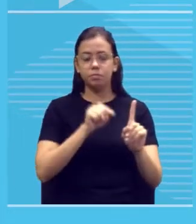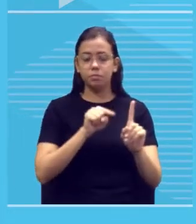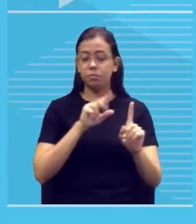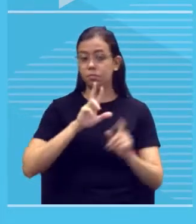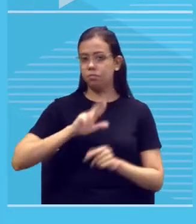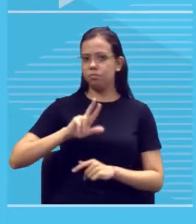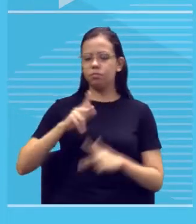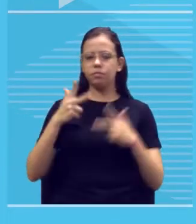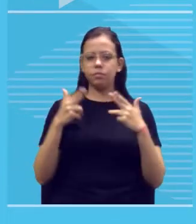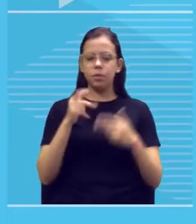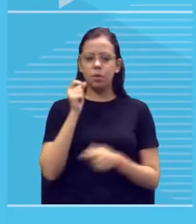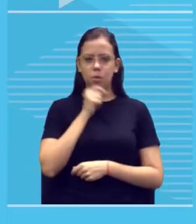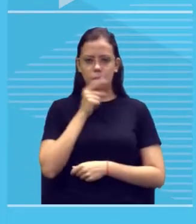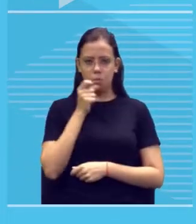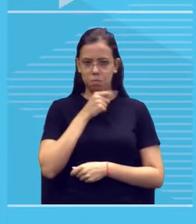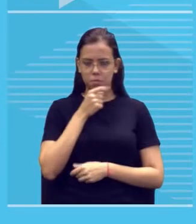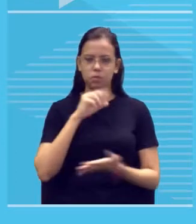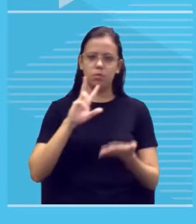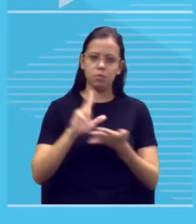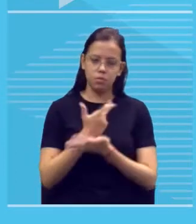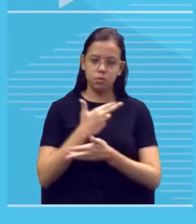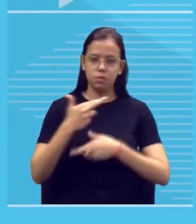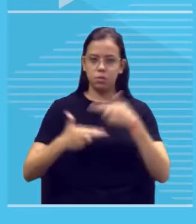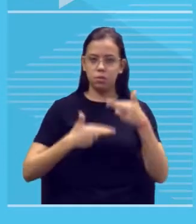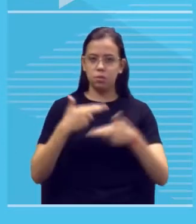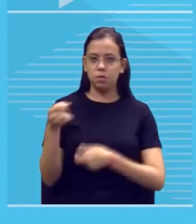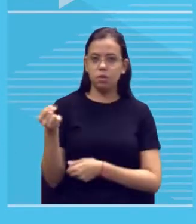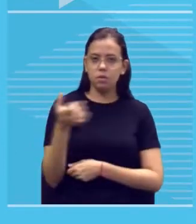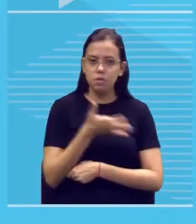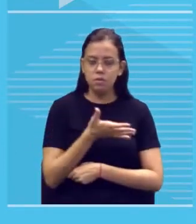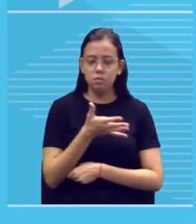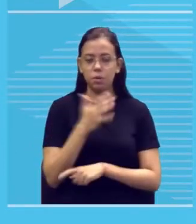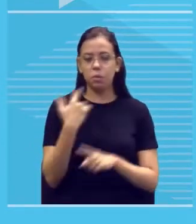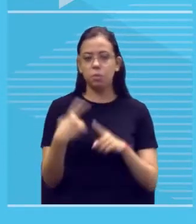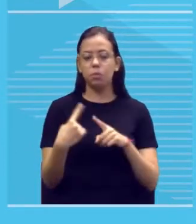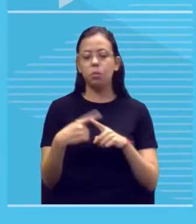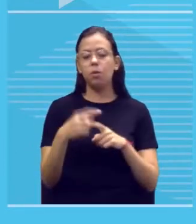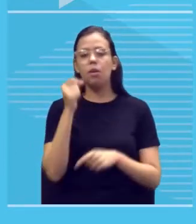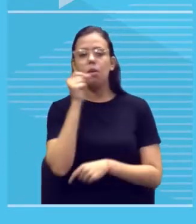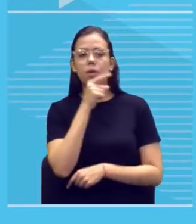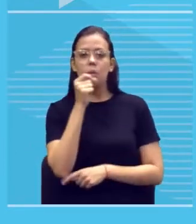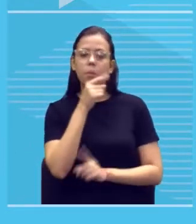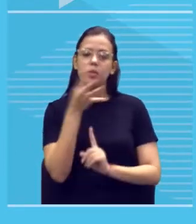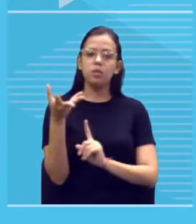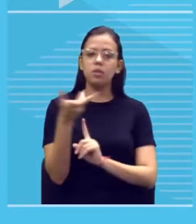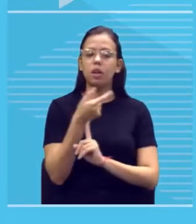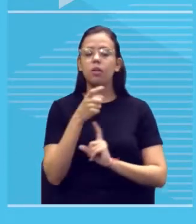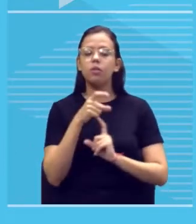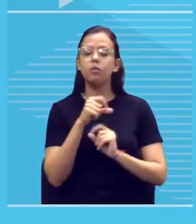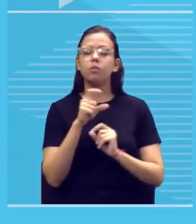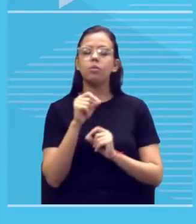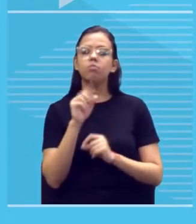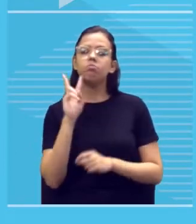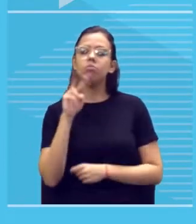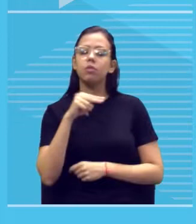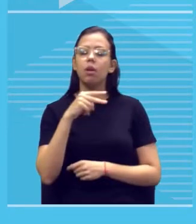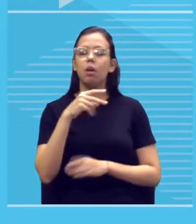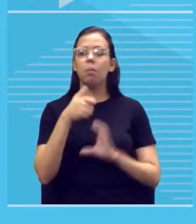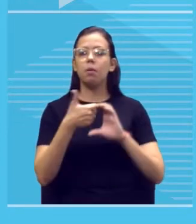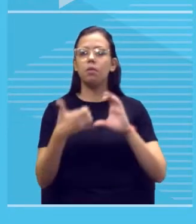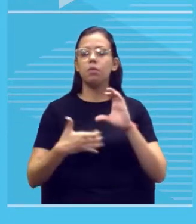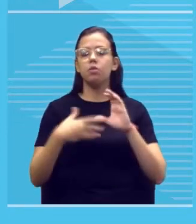arte fez no Renascimento é comédia de arte olhou para o indivíduo e só falou né de